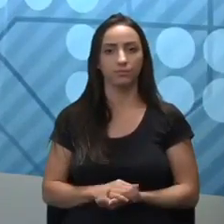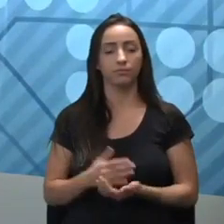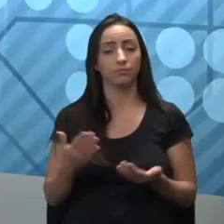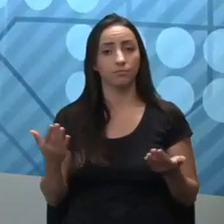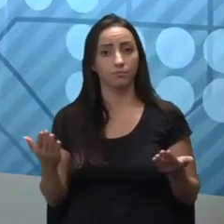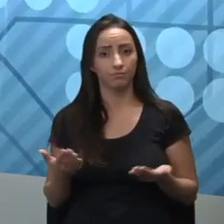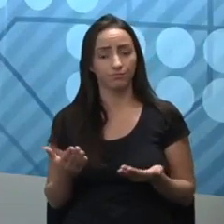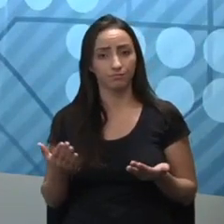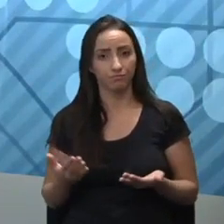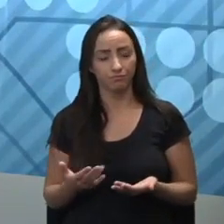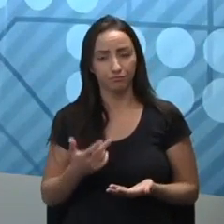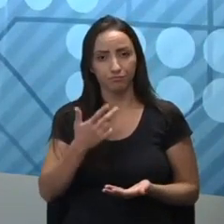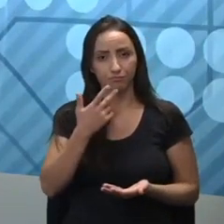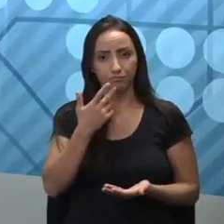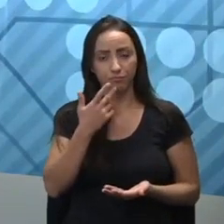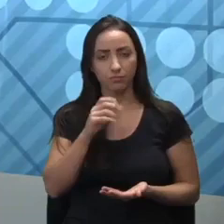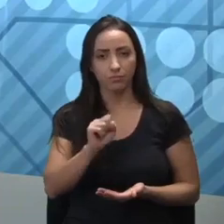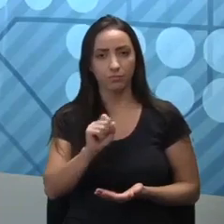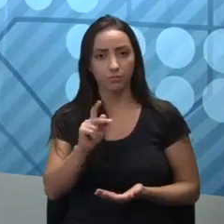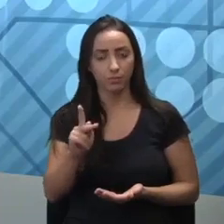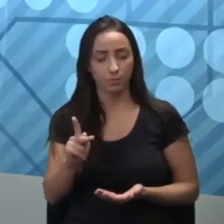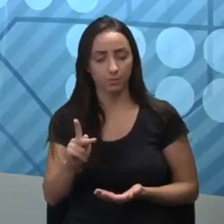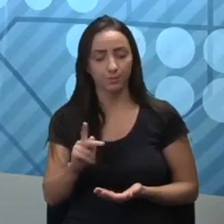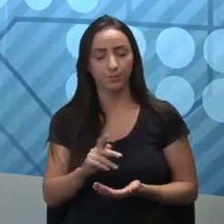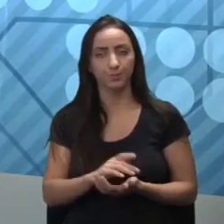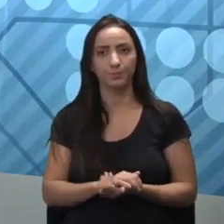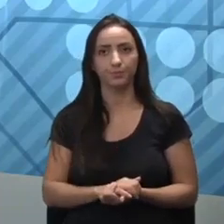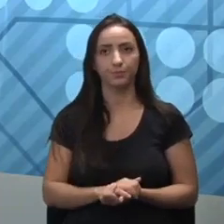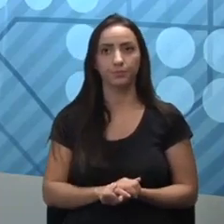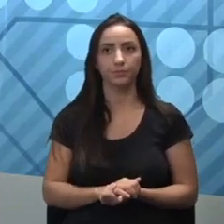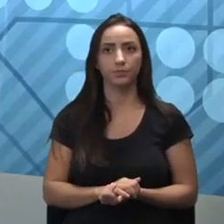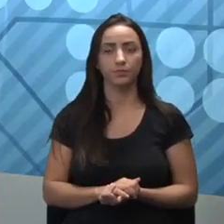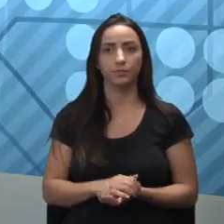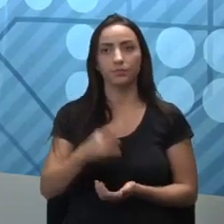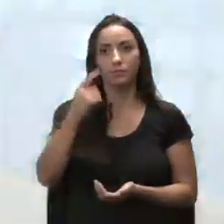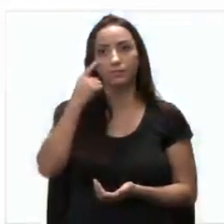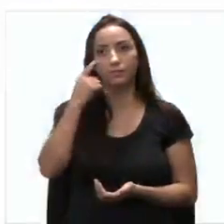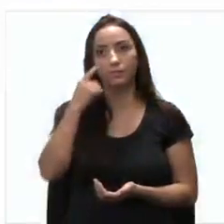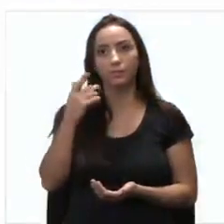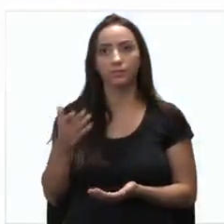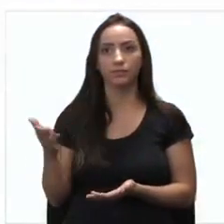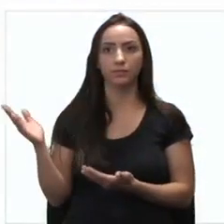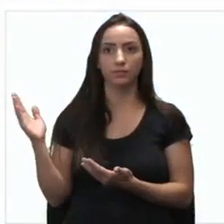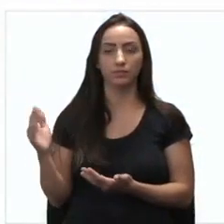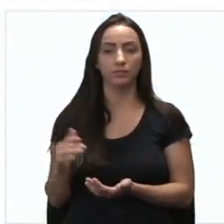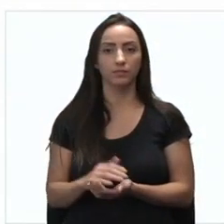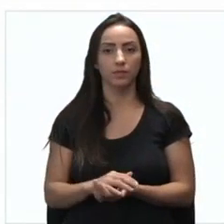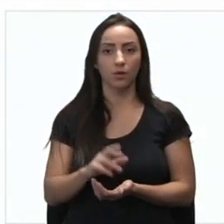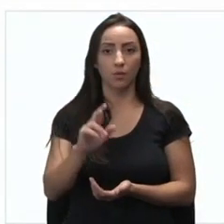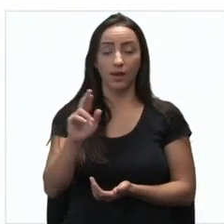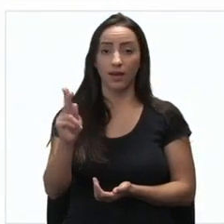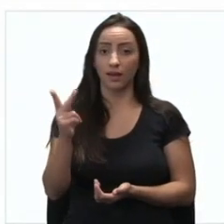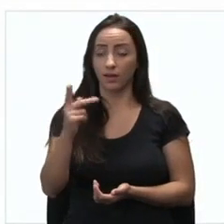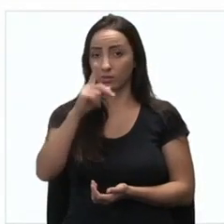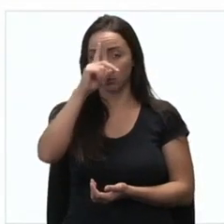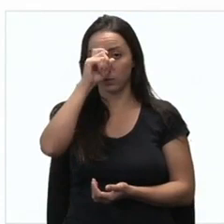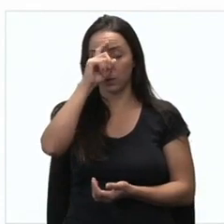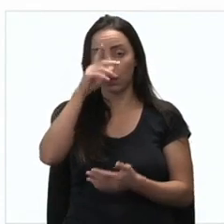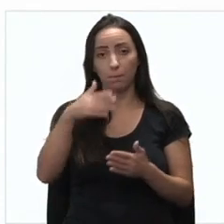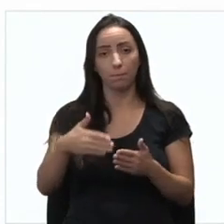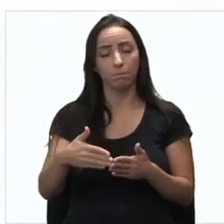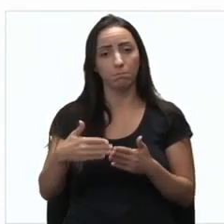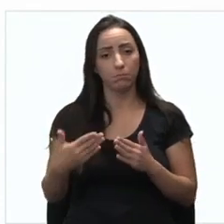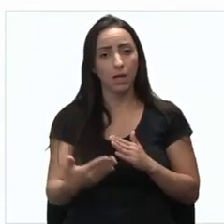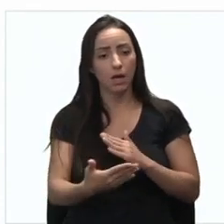Vamos, então, comentar essa situação, vamos problematizar essa situação. Veja aqui no slide que o RH do hospital pediu